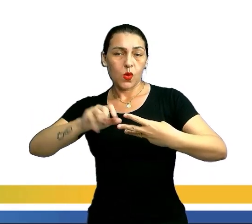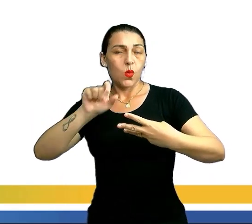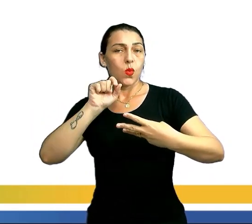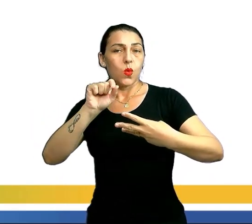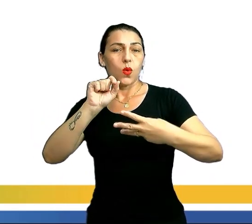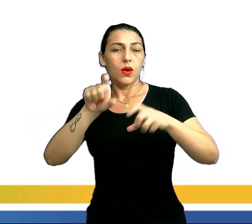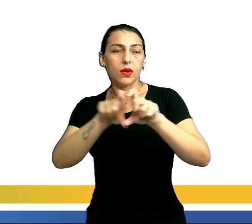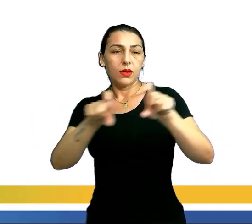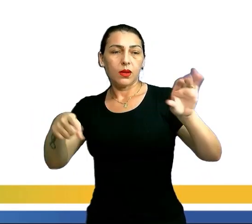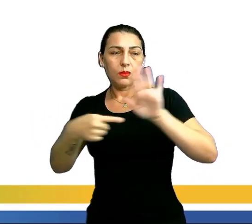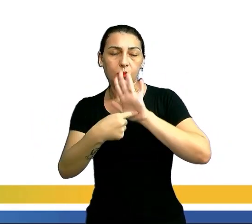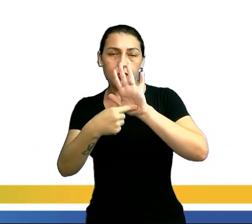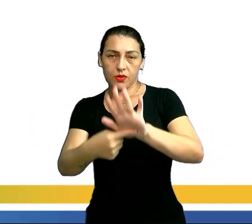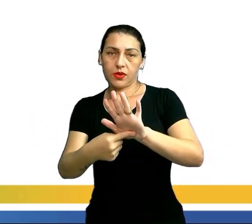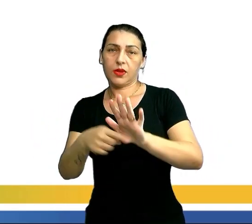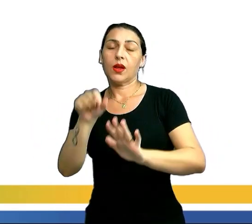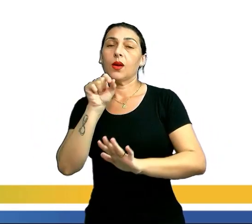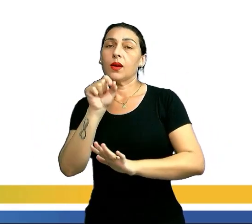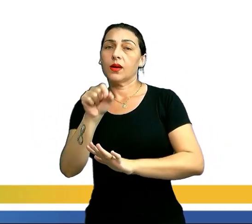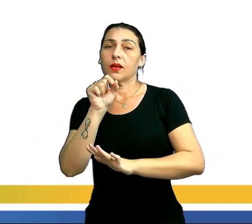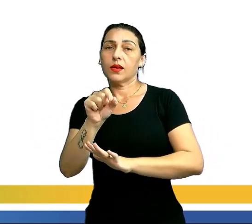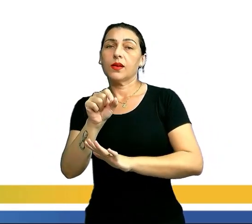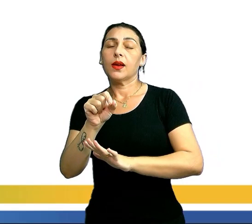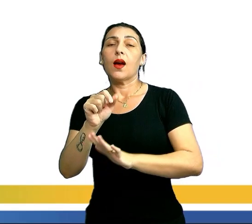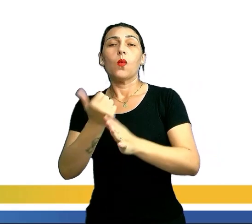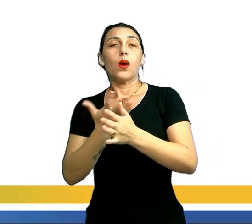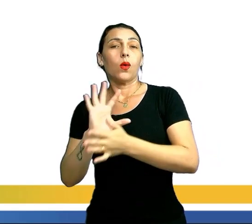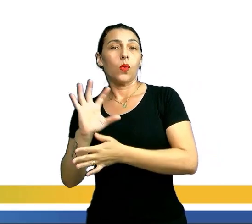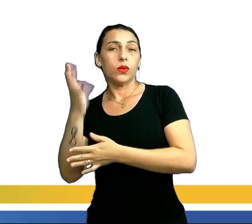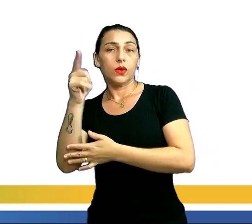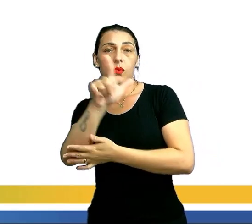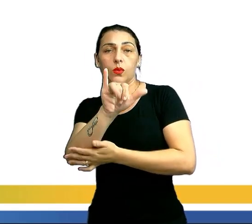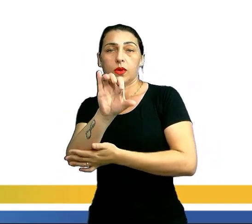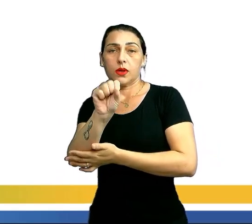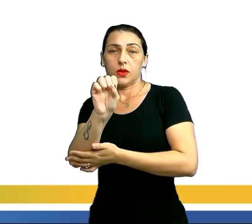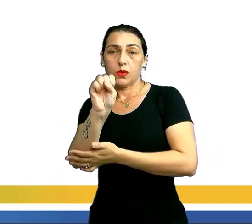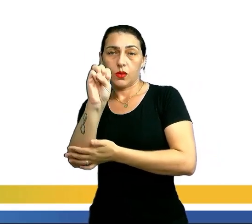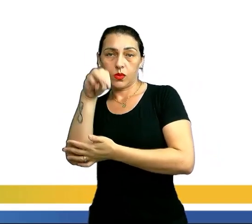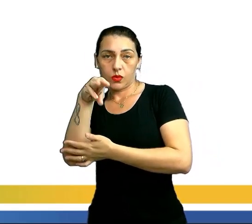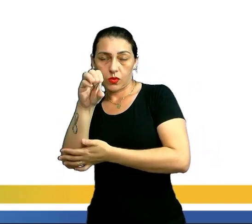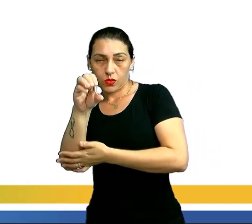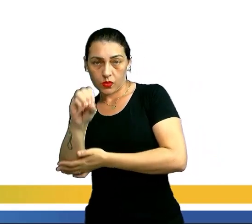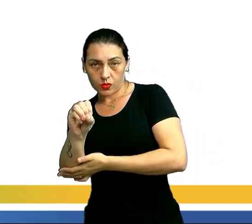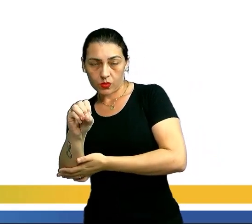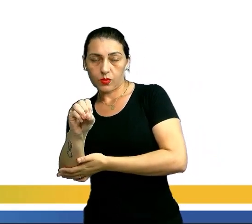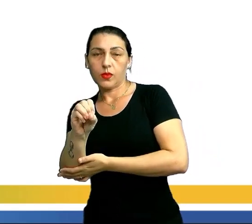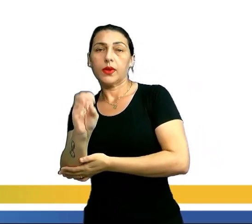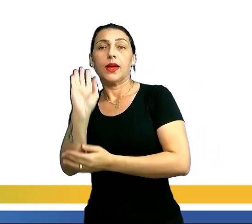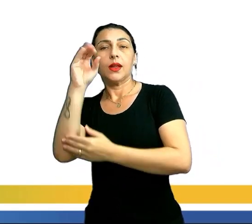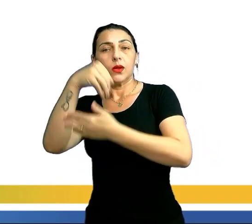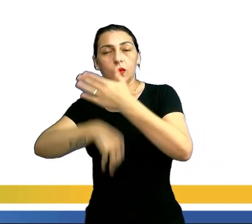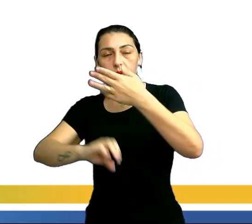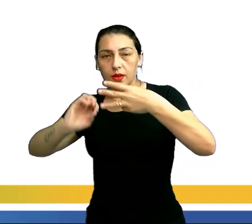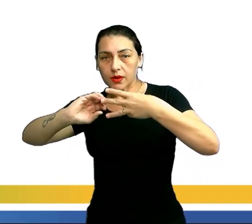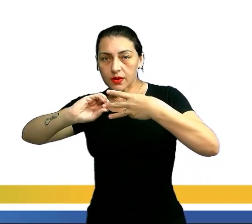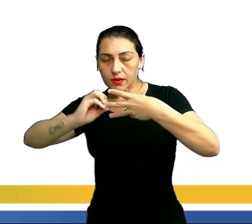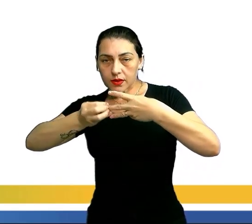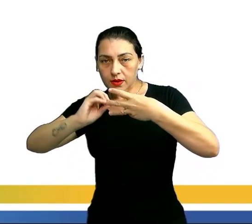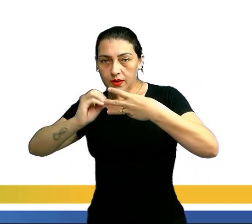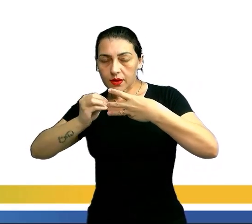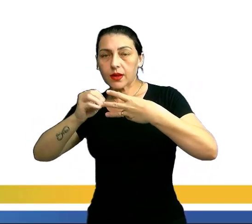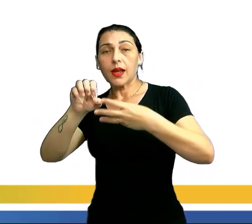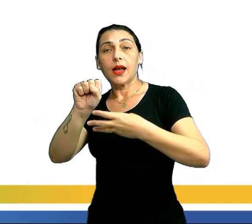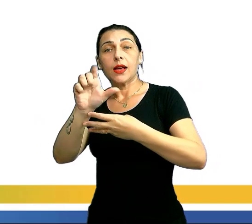que está destacada é exatamente a ação do lisossomo sobre o que entrou na célula, que é a